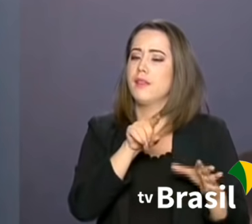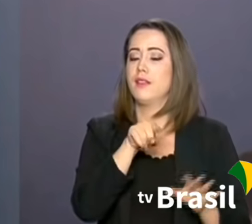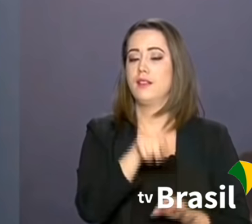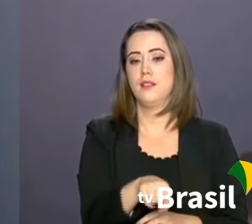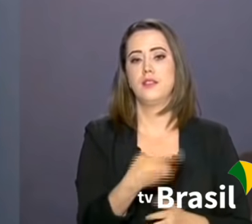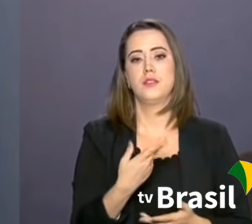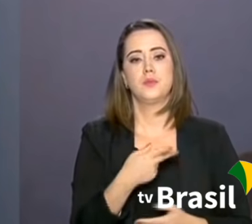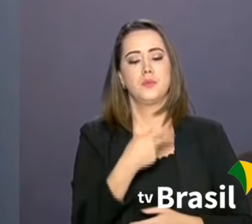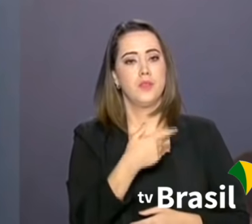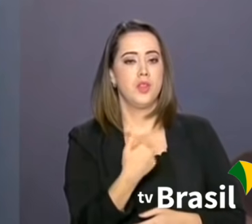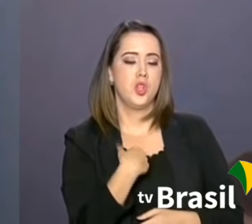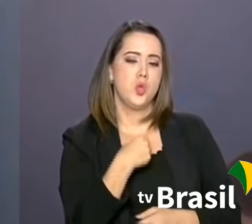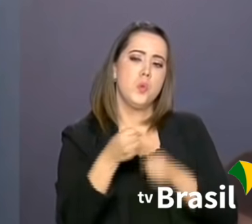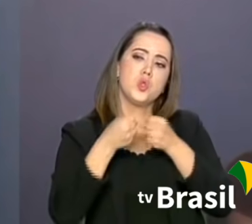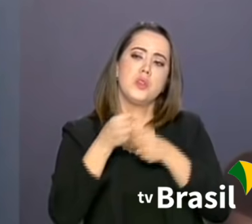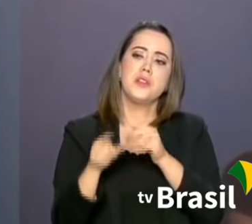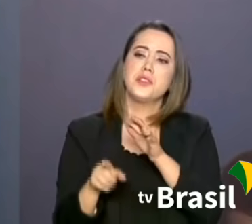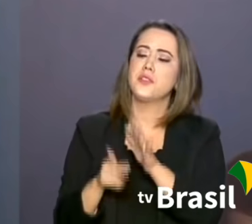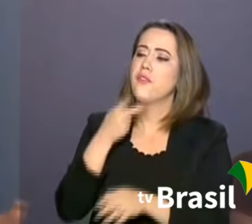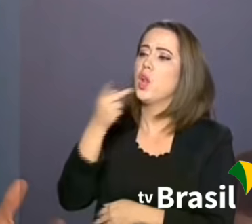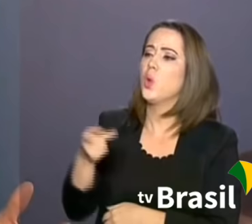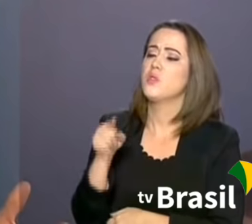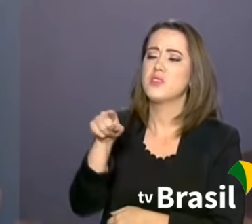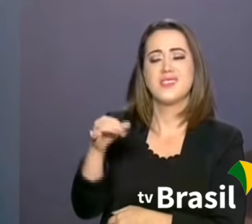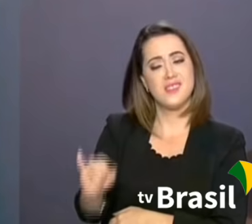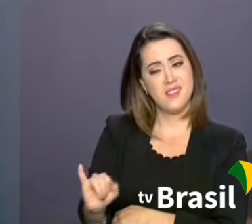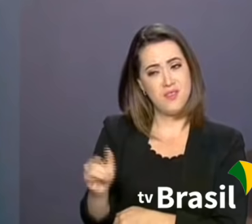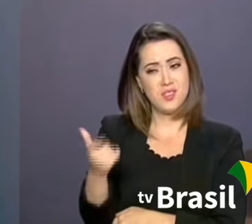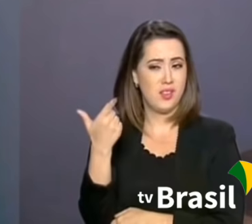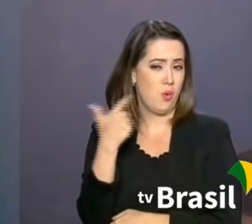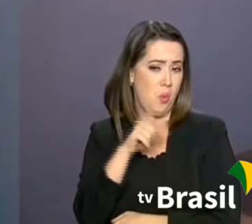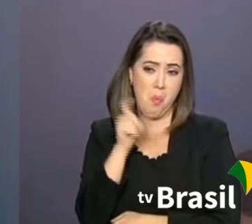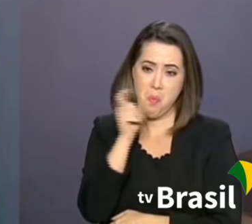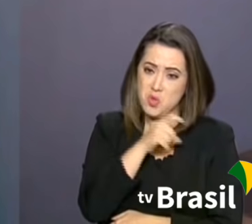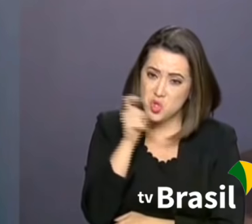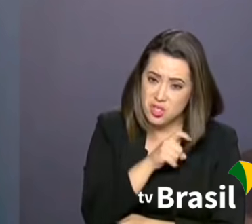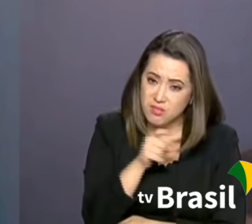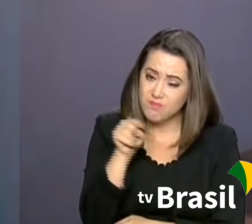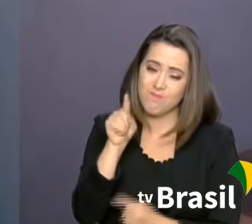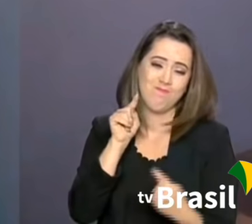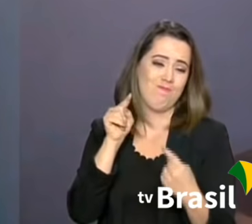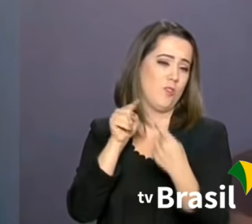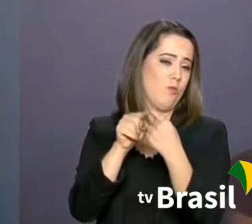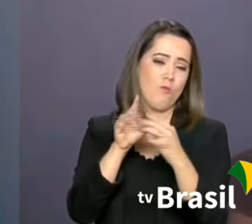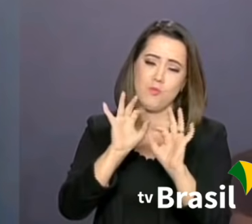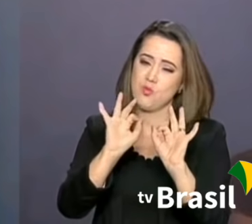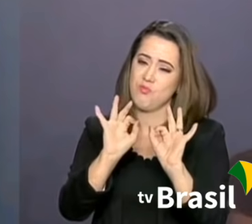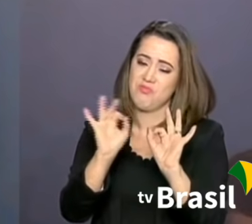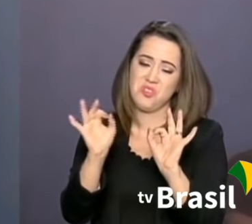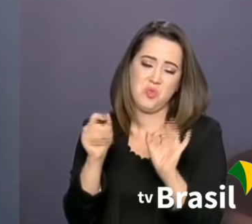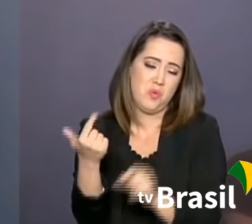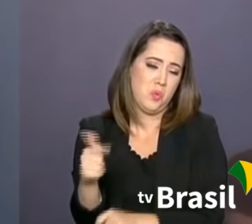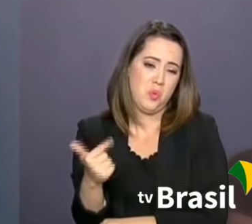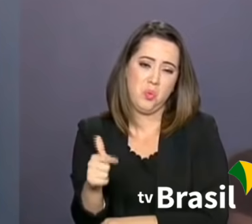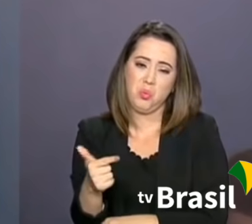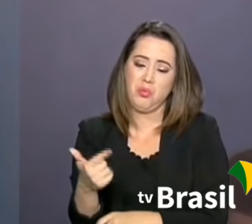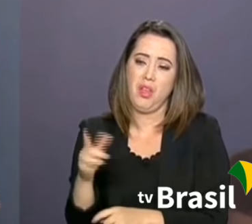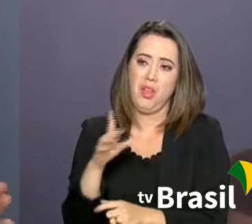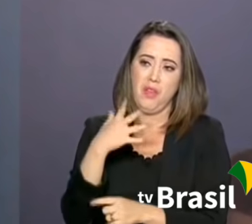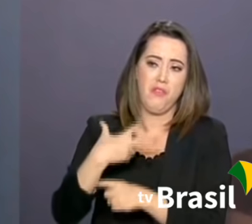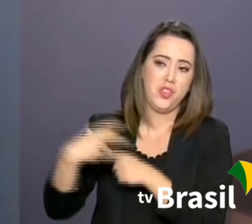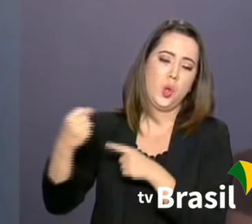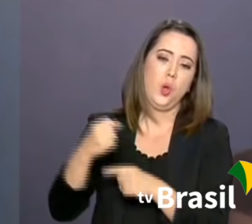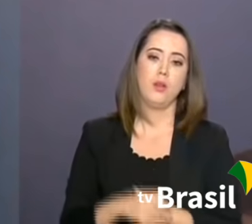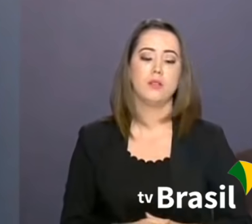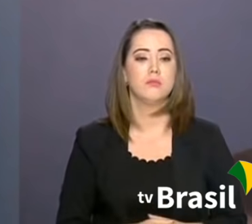eu não atingiria meu objetivo. Eu falei, se é para seguir o teu conselho, não atingirei.